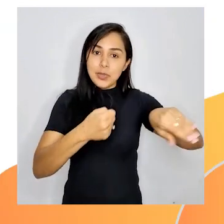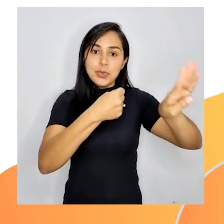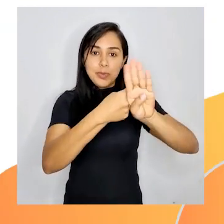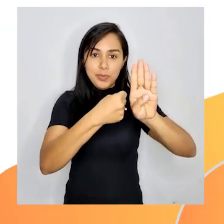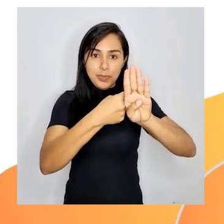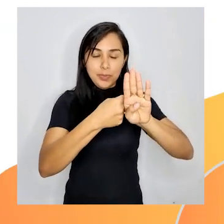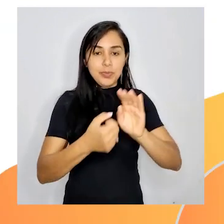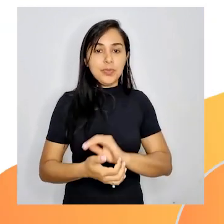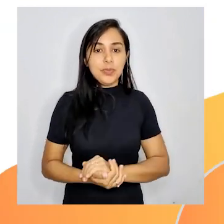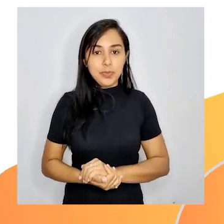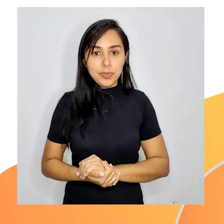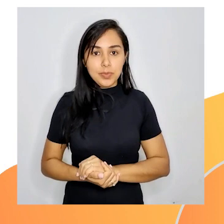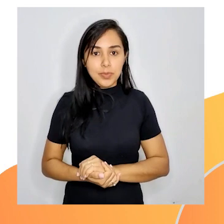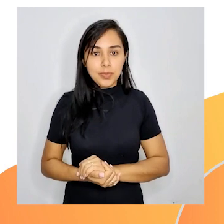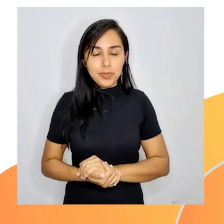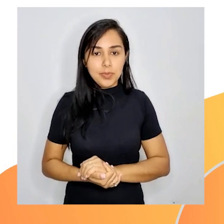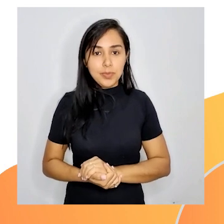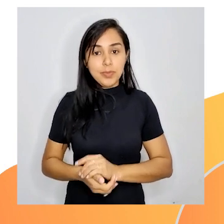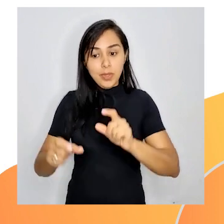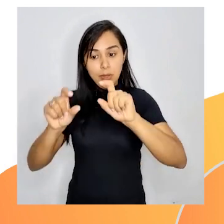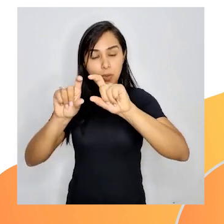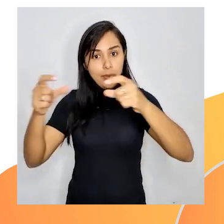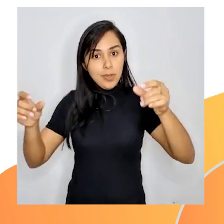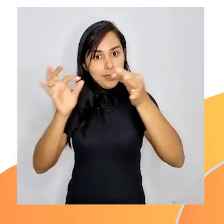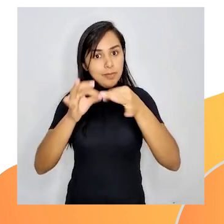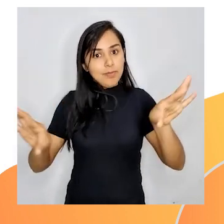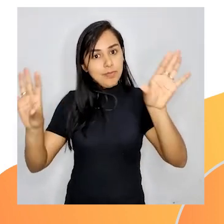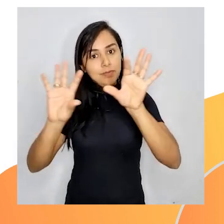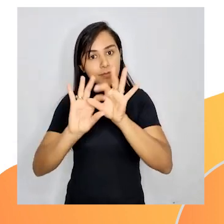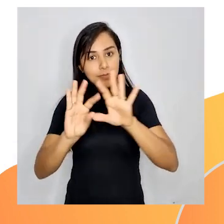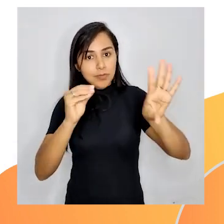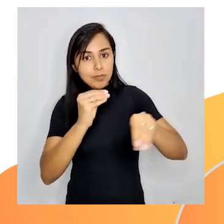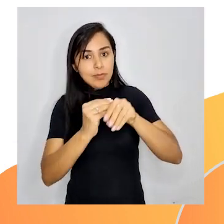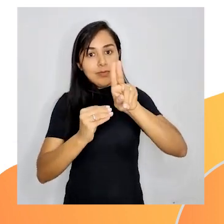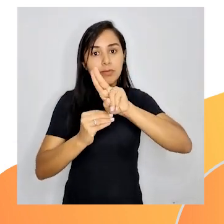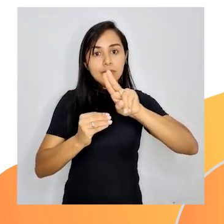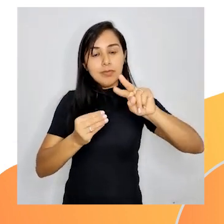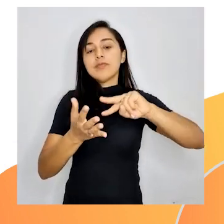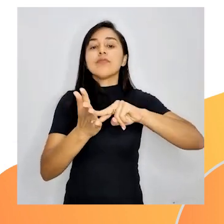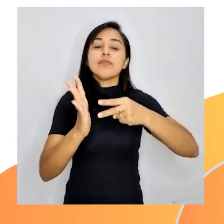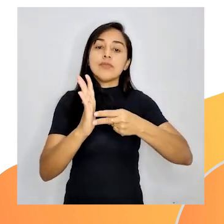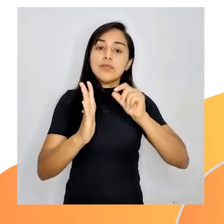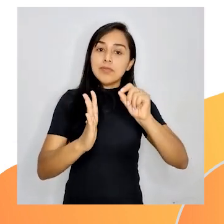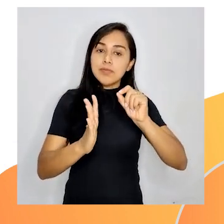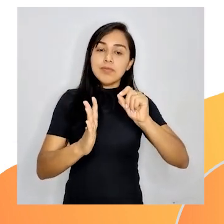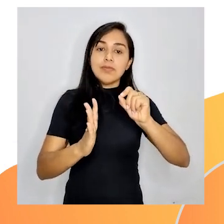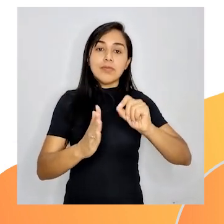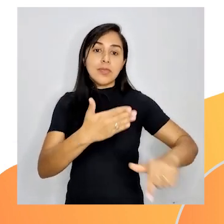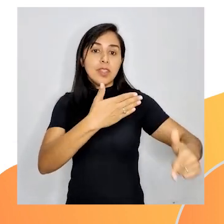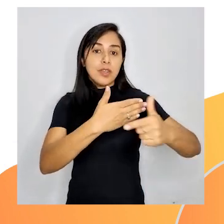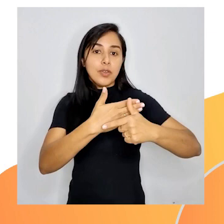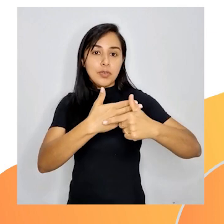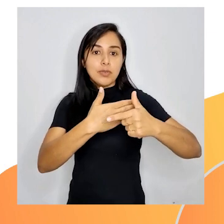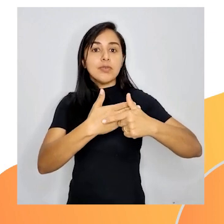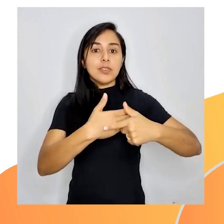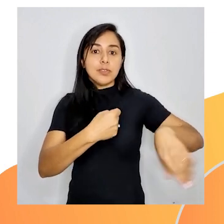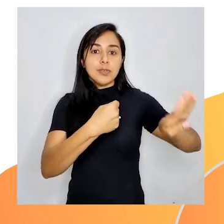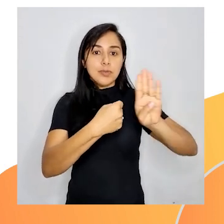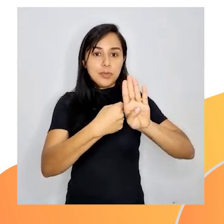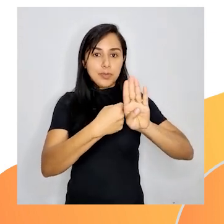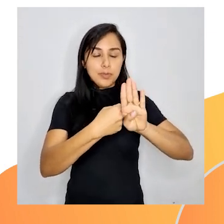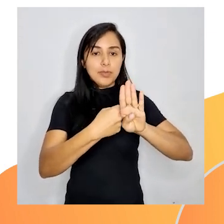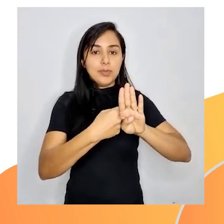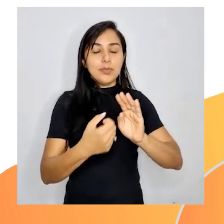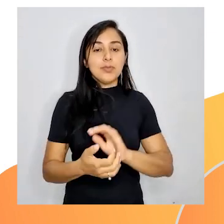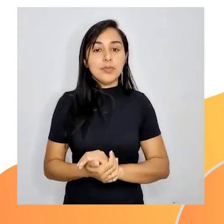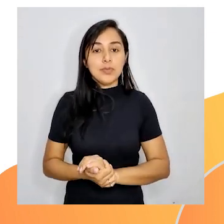substantiva completiva nominal vai funcionar como complemento nominal da oração principal, completando assim o